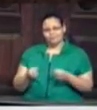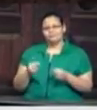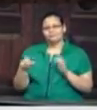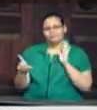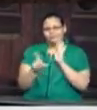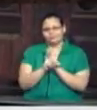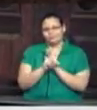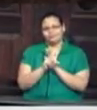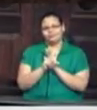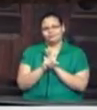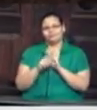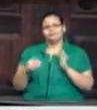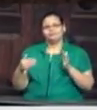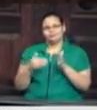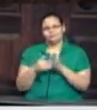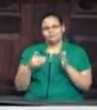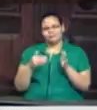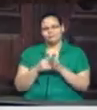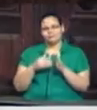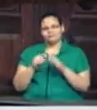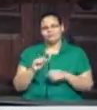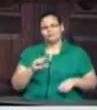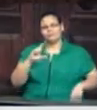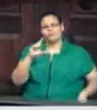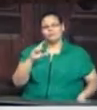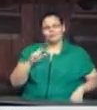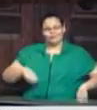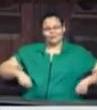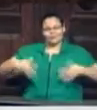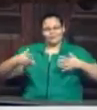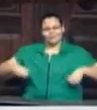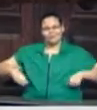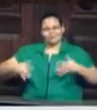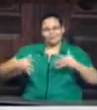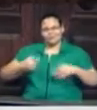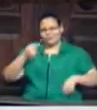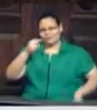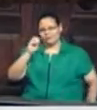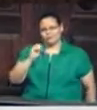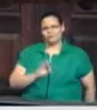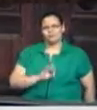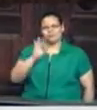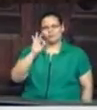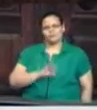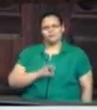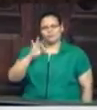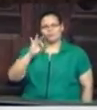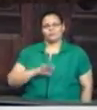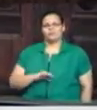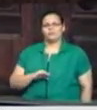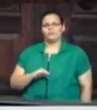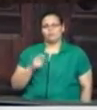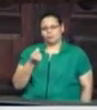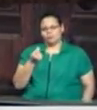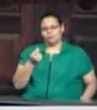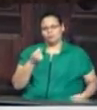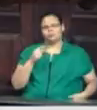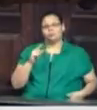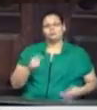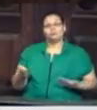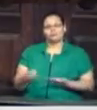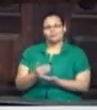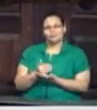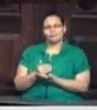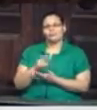essa lei que limita o aumento dos gastos a 70% dos gastos da receita corrente líquida.